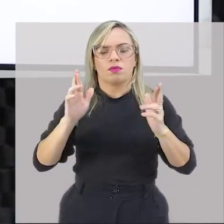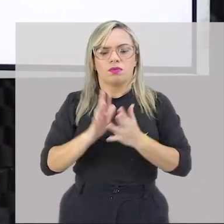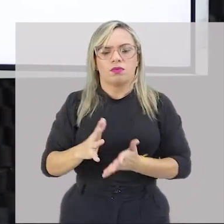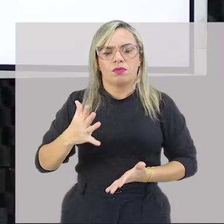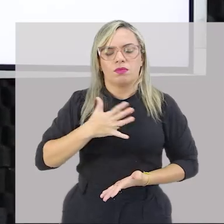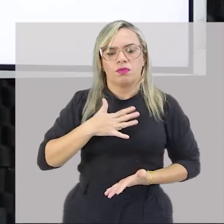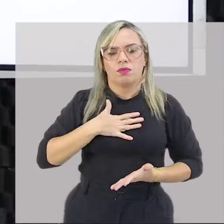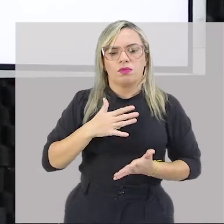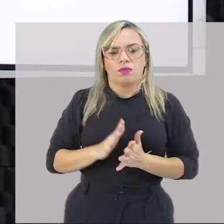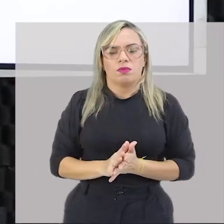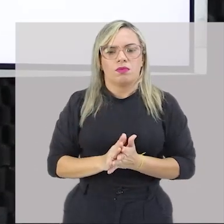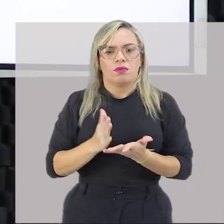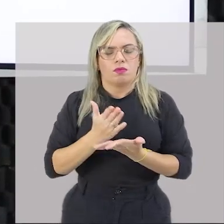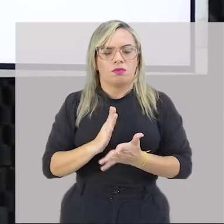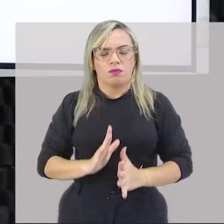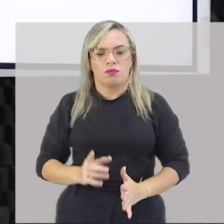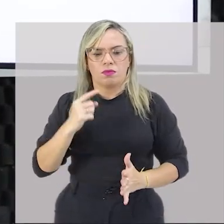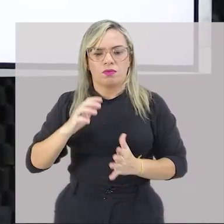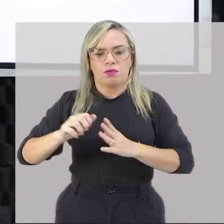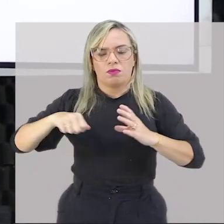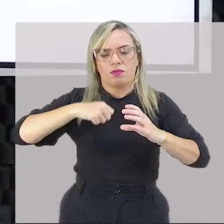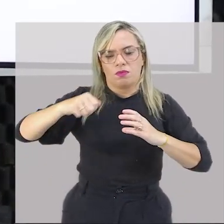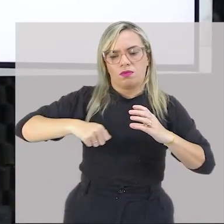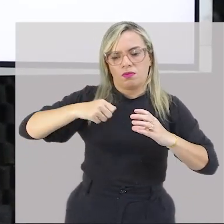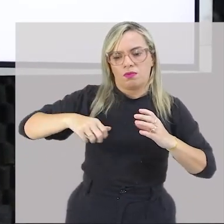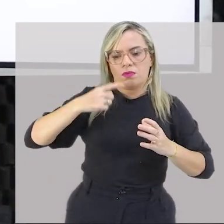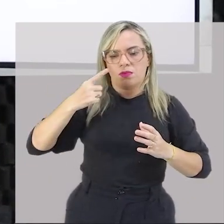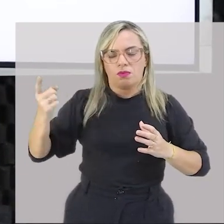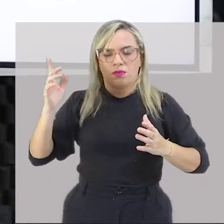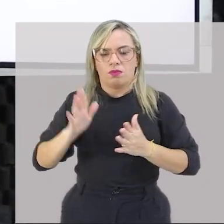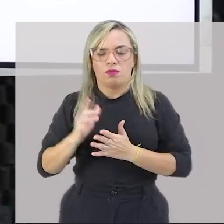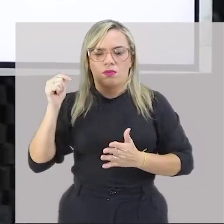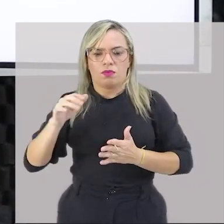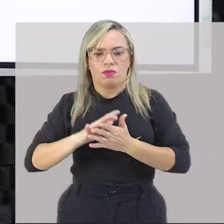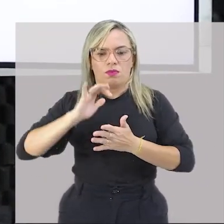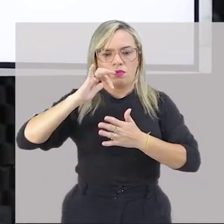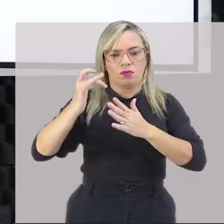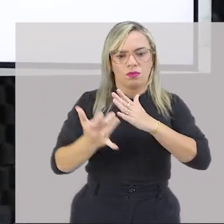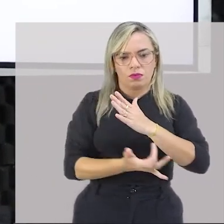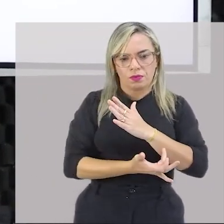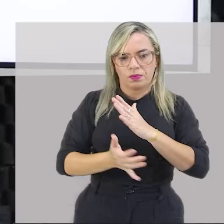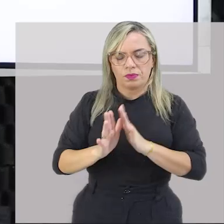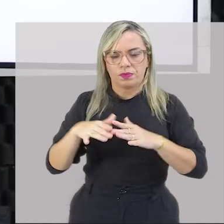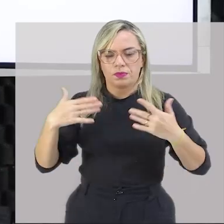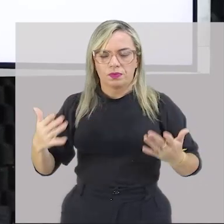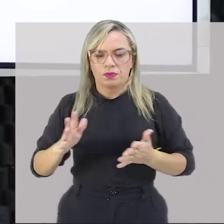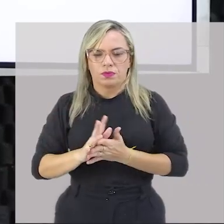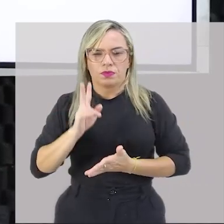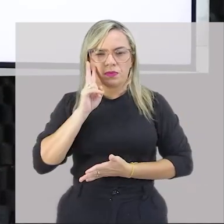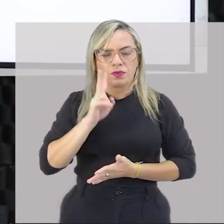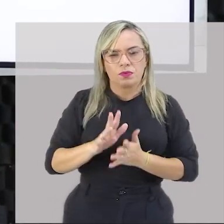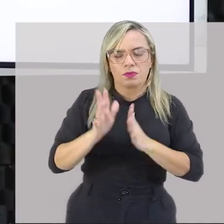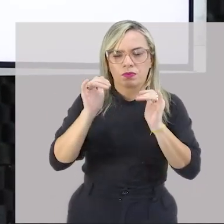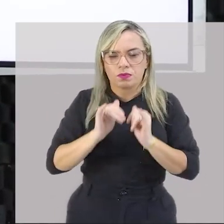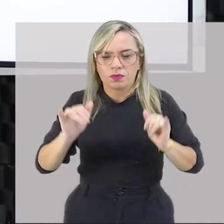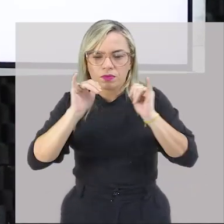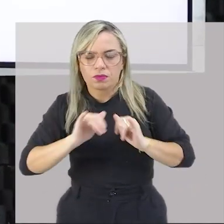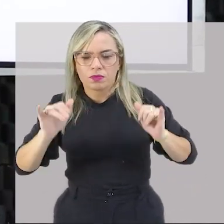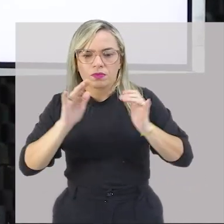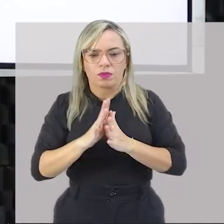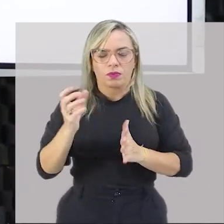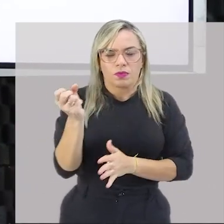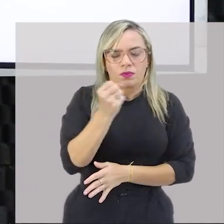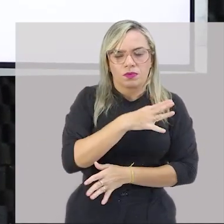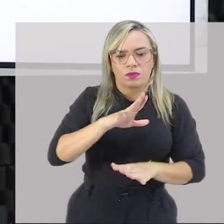A gente encerra mais um vídeo aqui e vai lá nas nossas redes sociais, vê as informações que tem lá, as